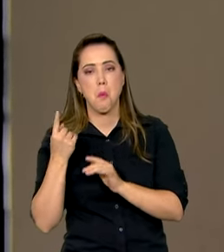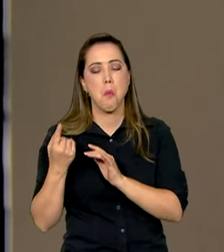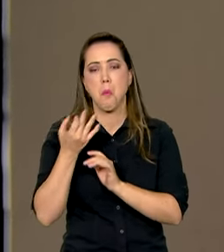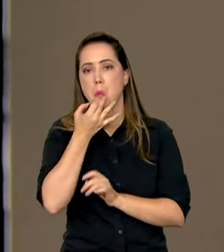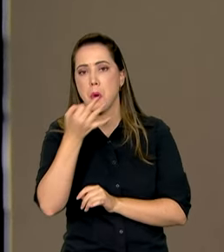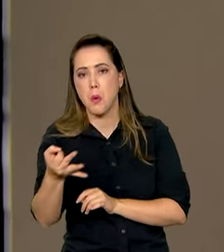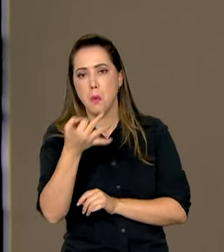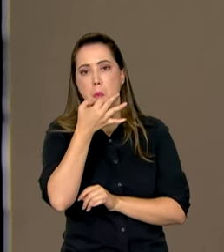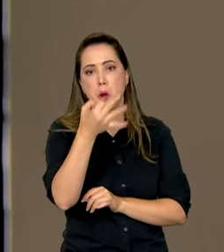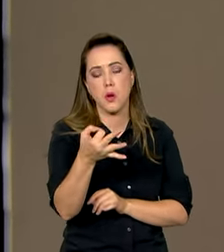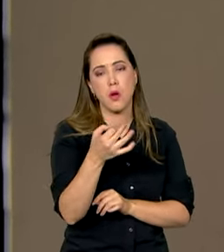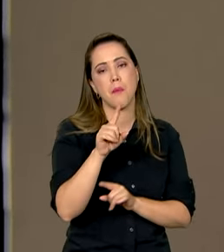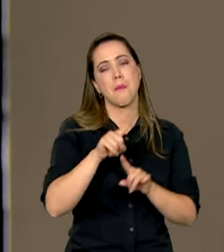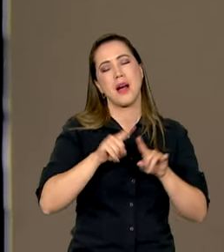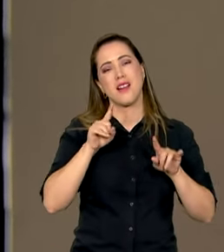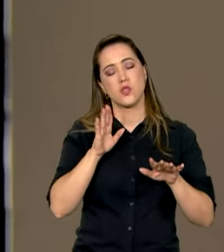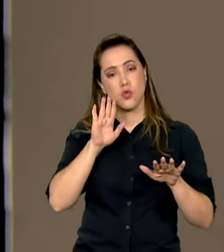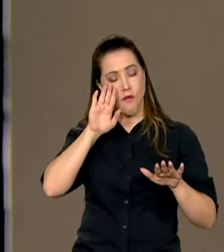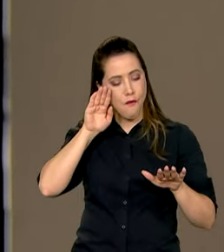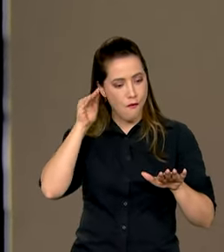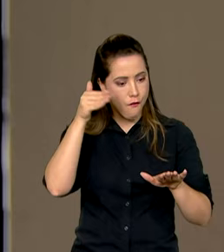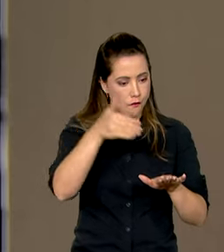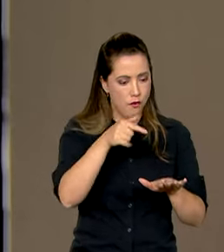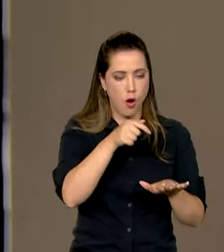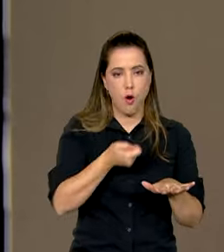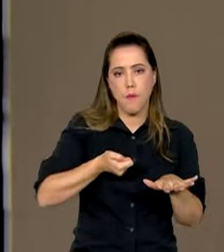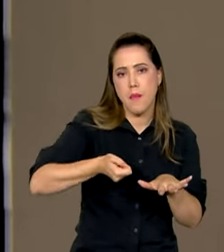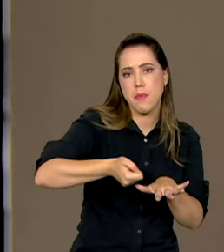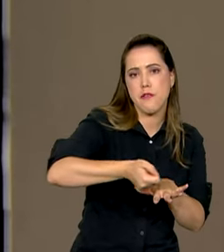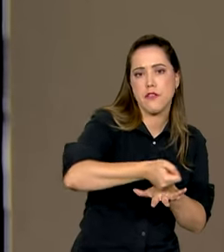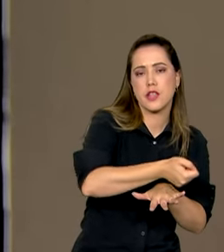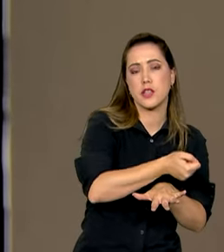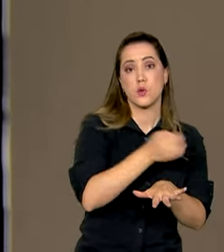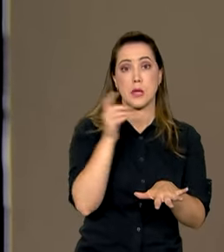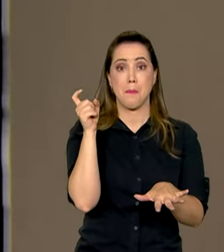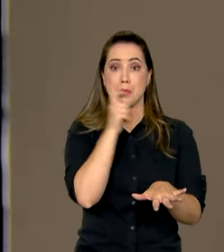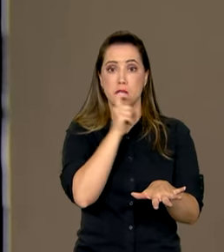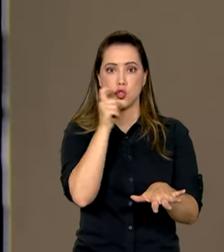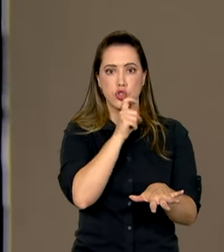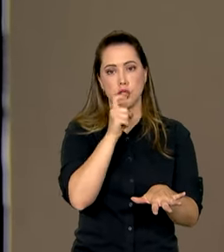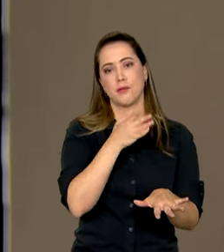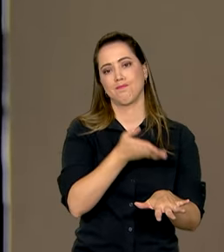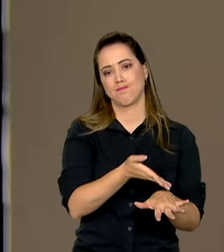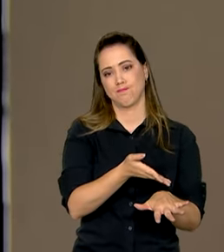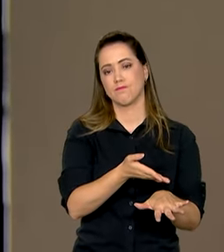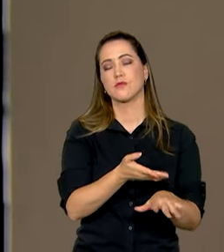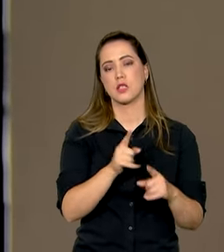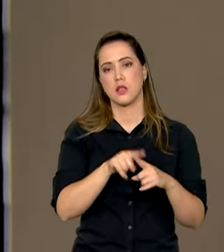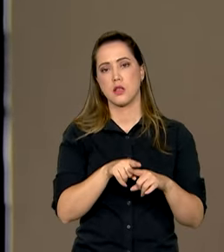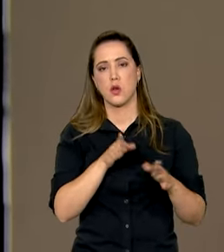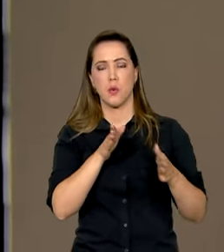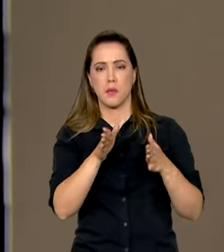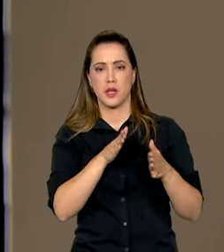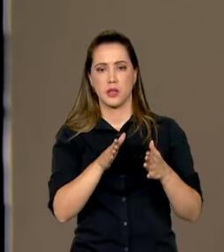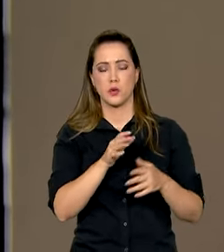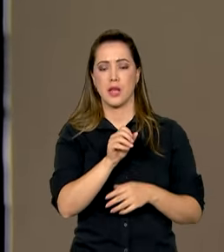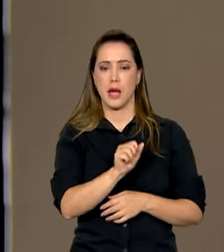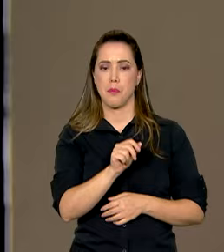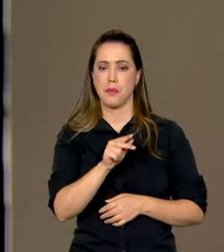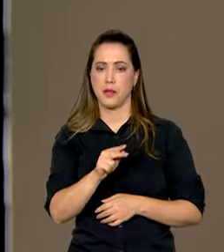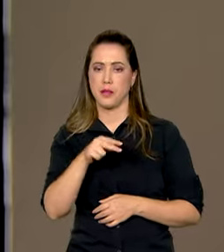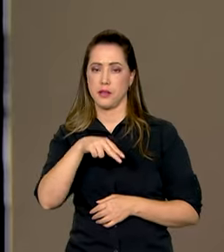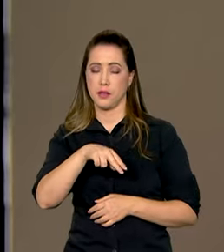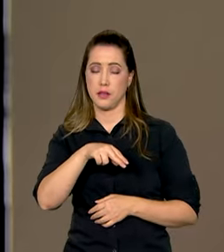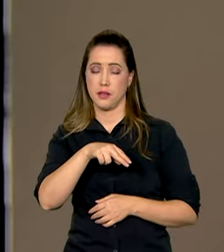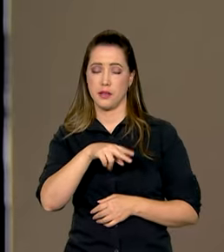é a mentira deliberada com o fim de obter ganhos ilícitos. Com poucos meses de funcionamento, a APNDD, e aqui eu peço uma salva